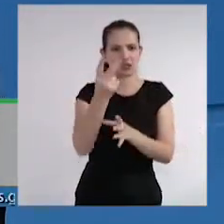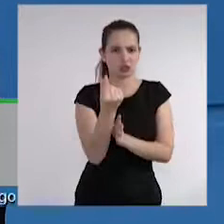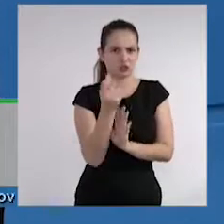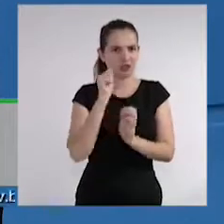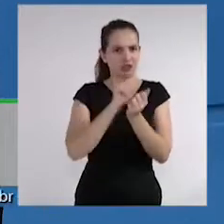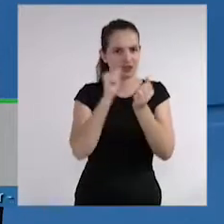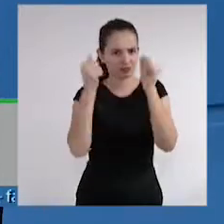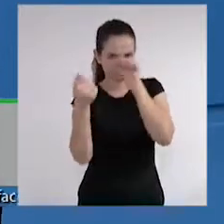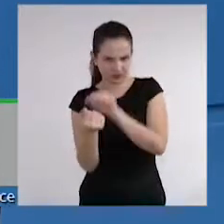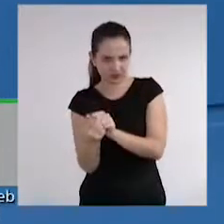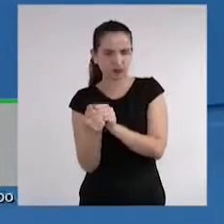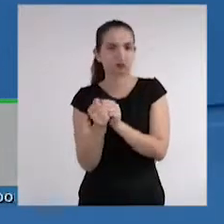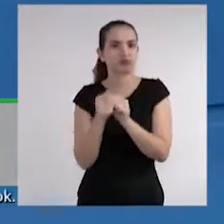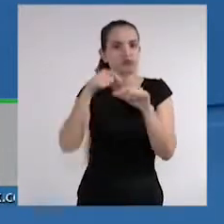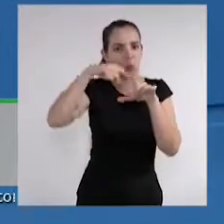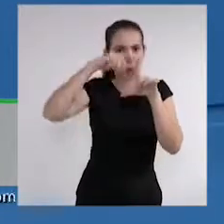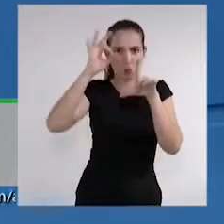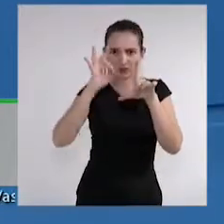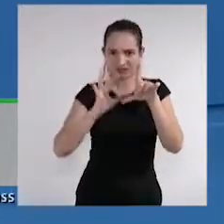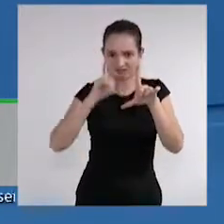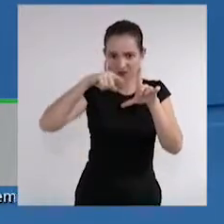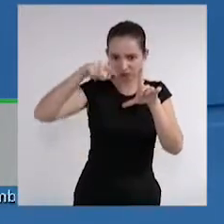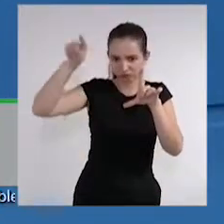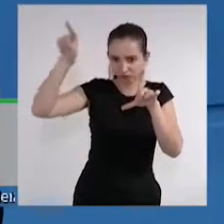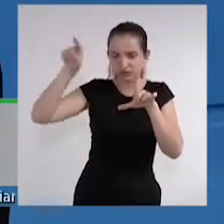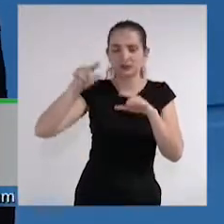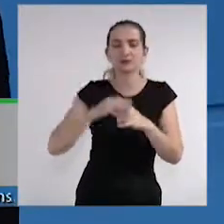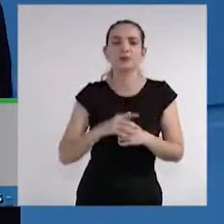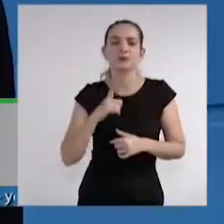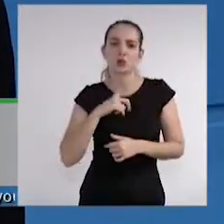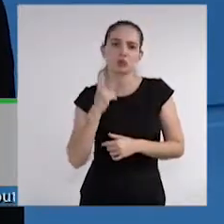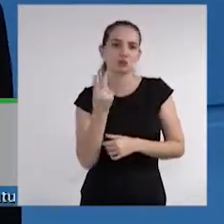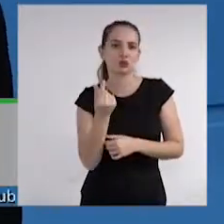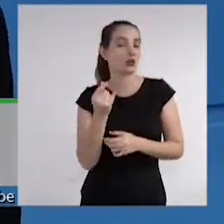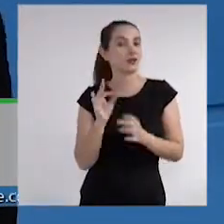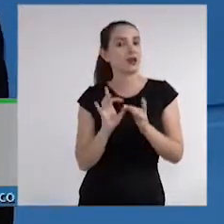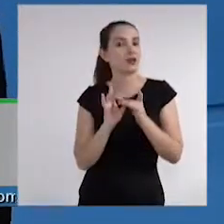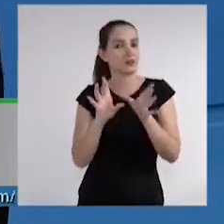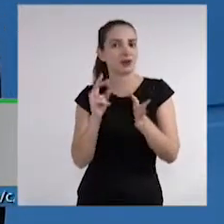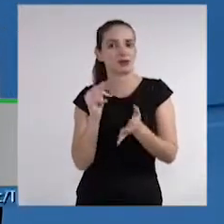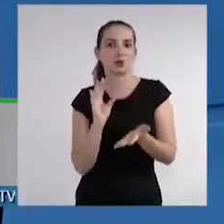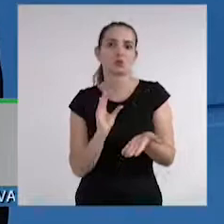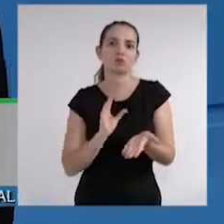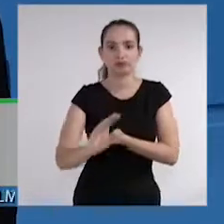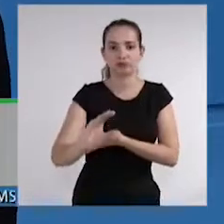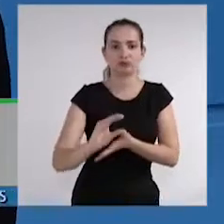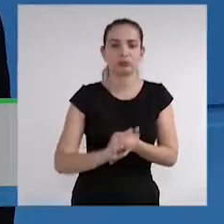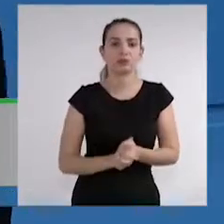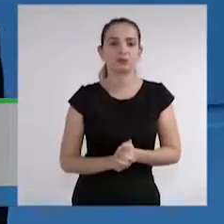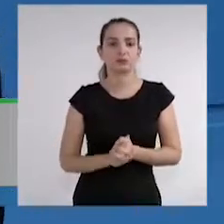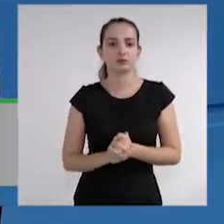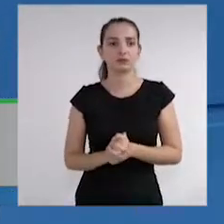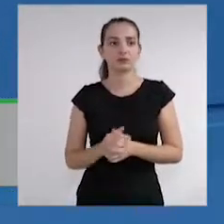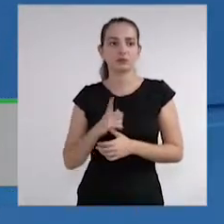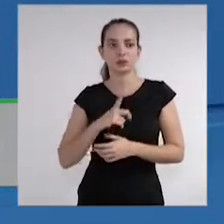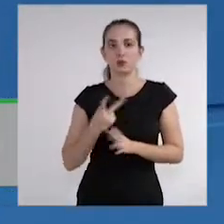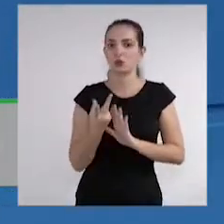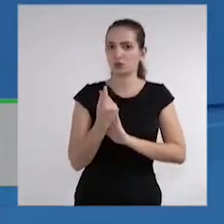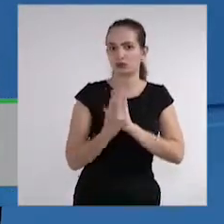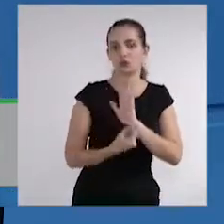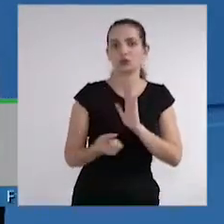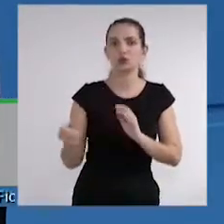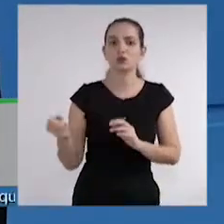havendo, entendeu? E o recurso sendo liberado, sendo, por exemplo, um recurso do OGU, um recurso do Orçamento Geral da